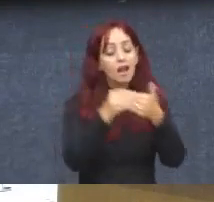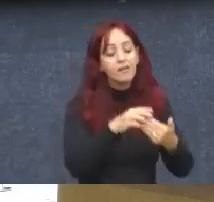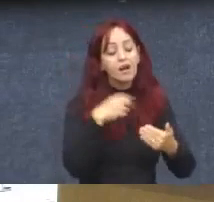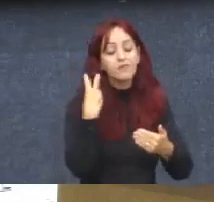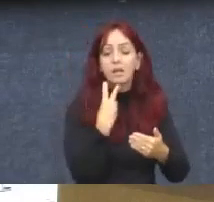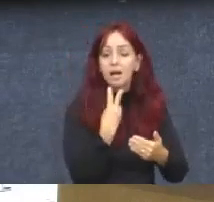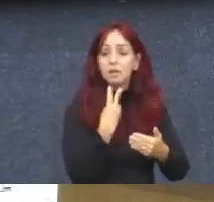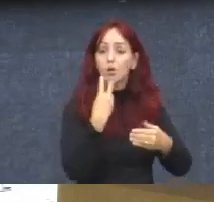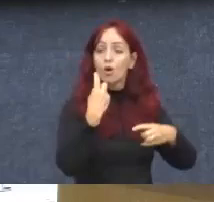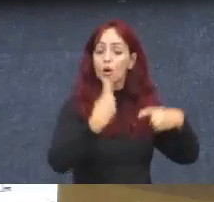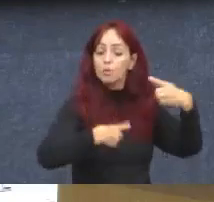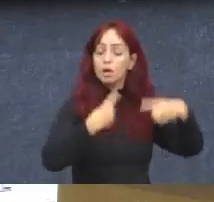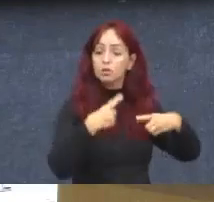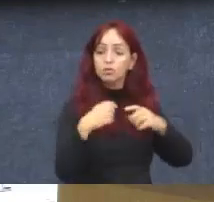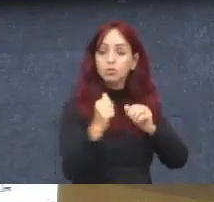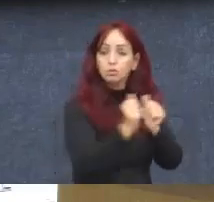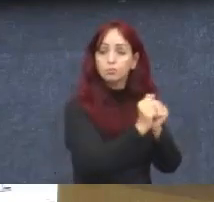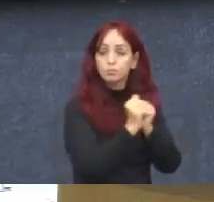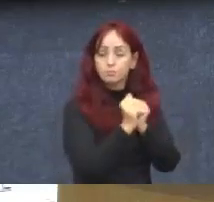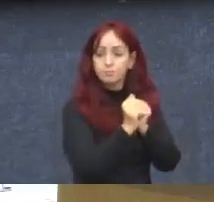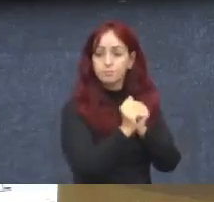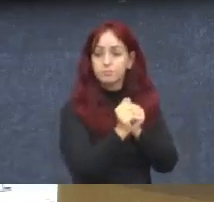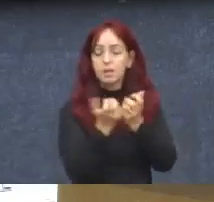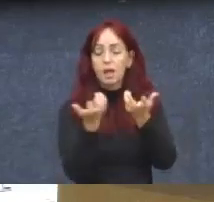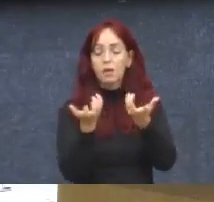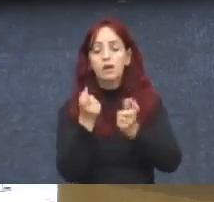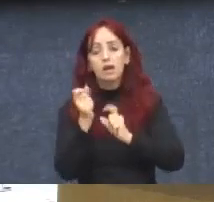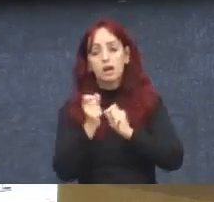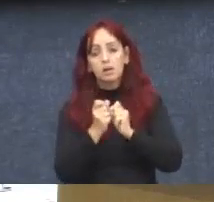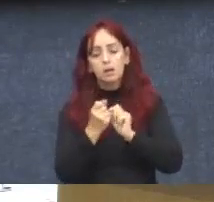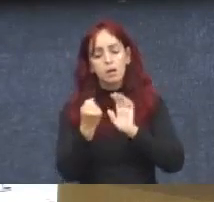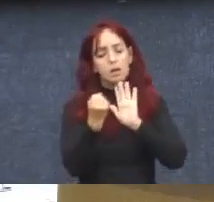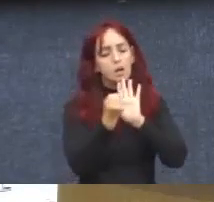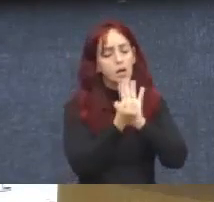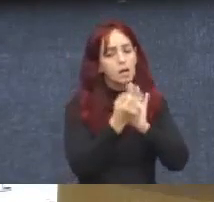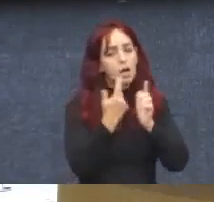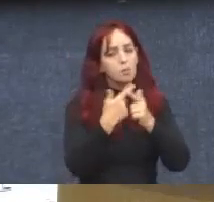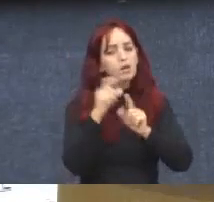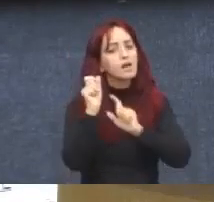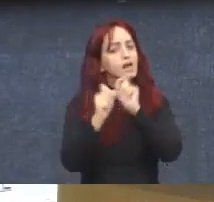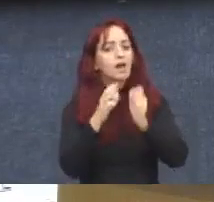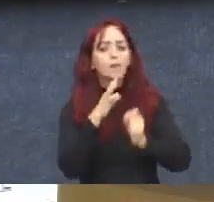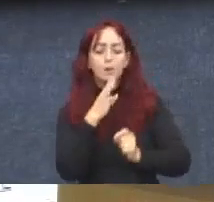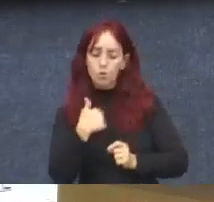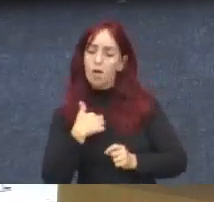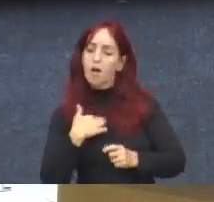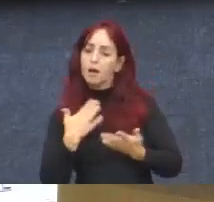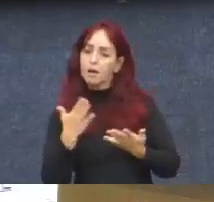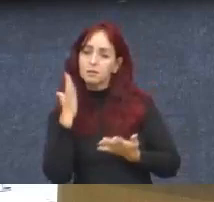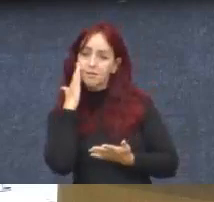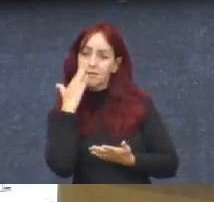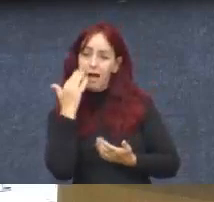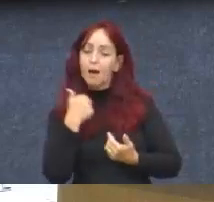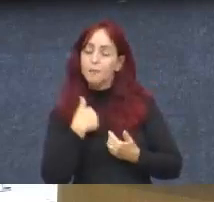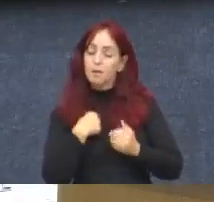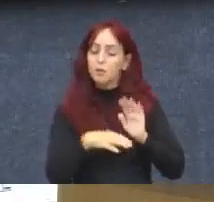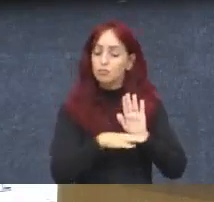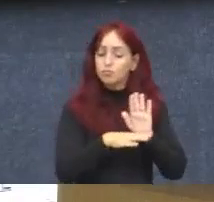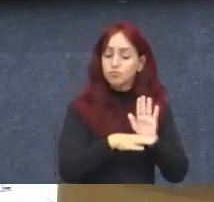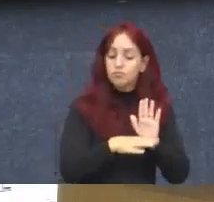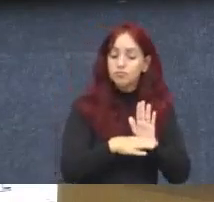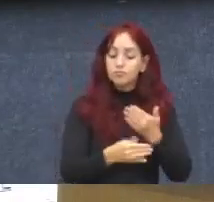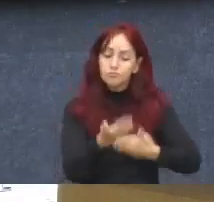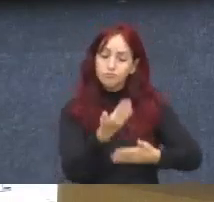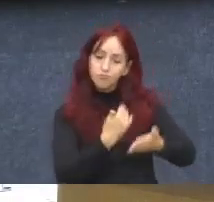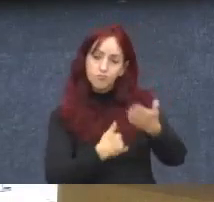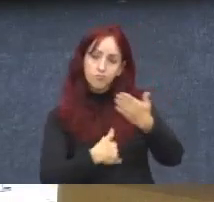aqui fazer um registro de quem me conhece, quem está comigo nessa casa, sabe do meu cuidado com a casa. Do